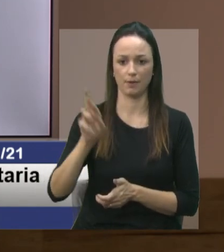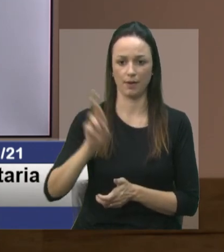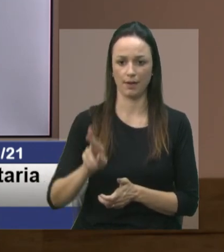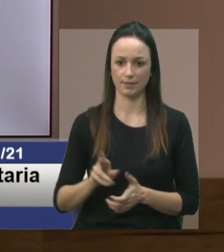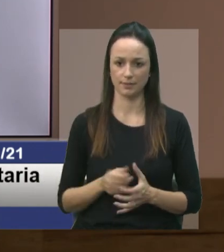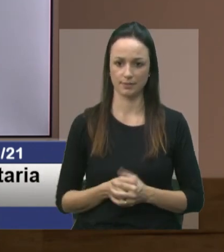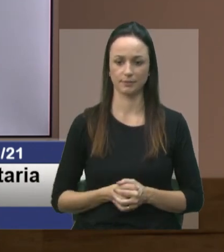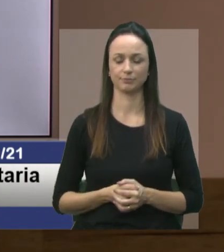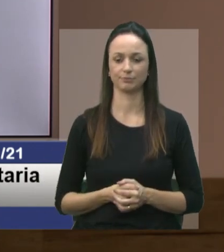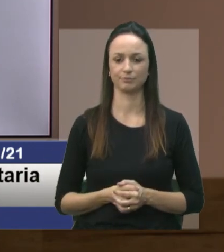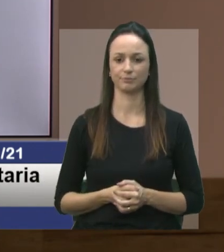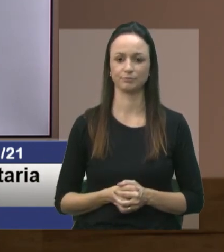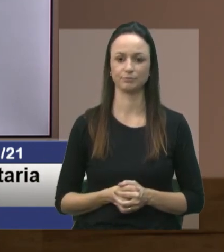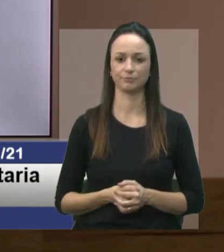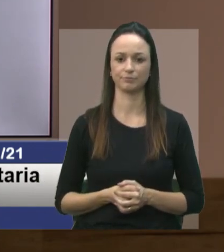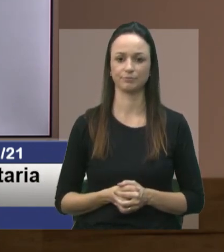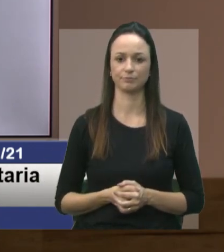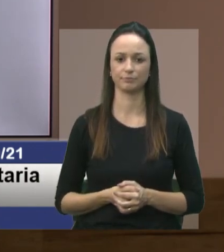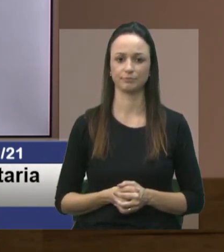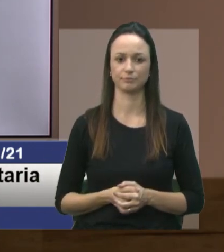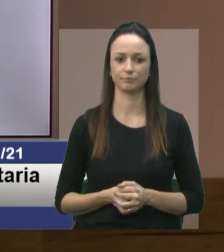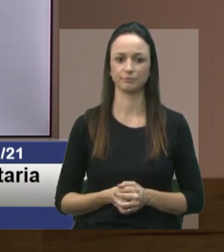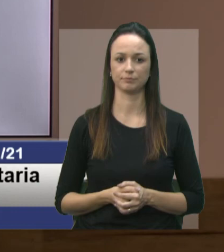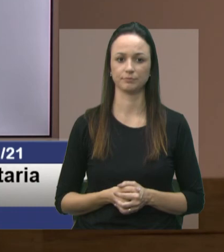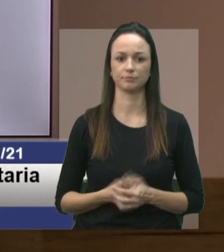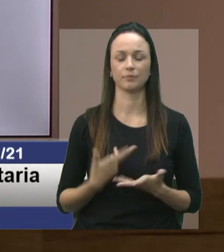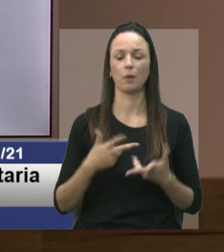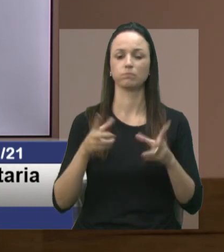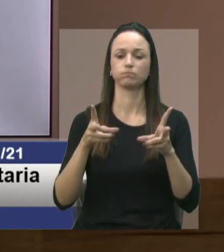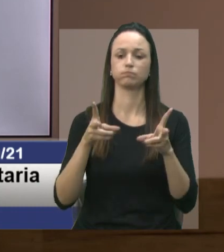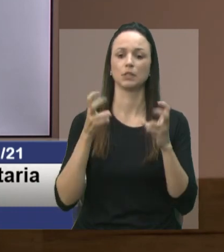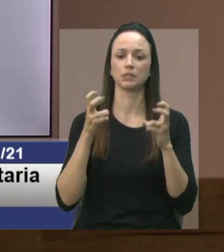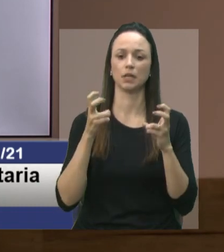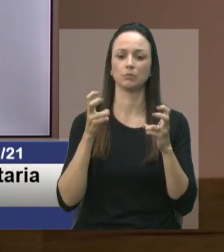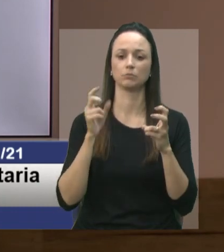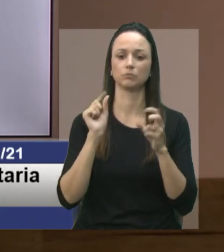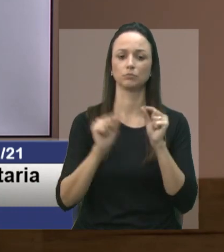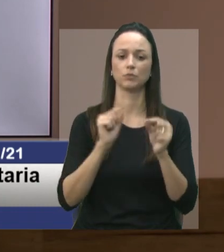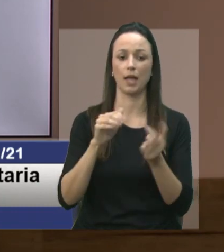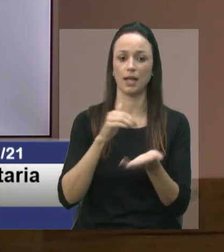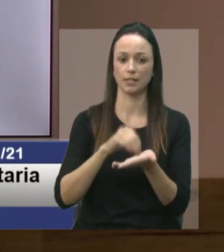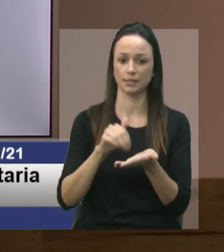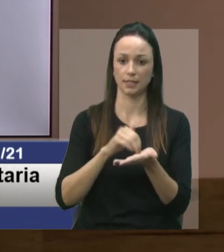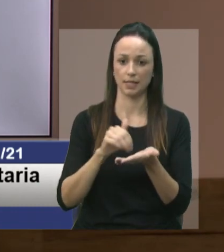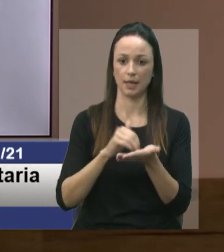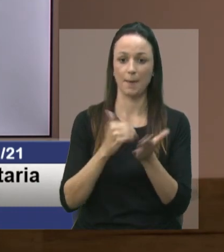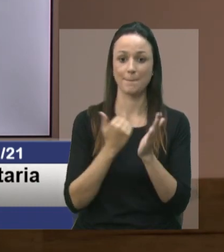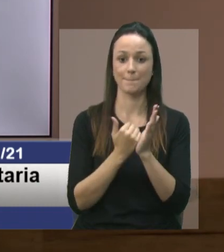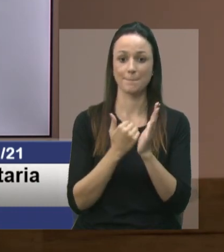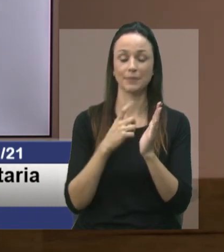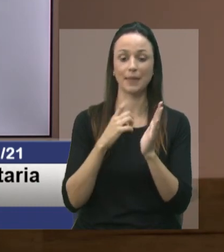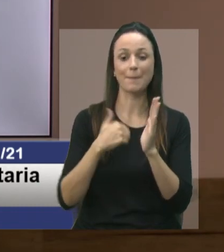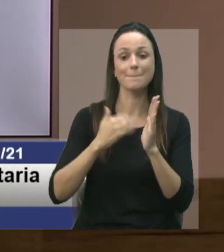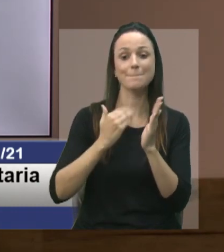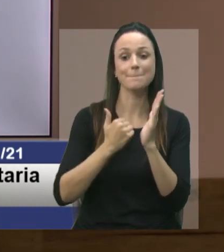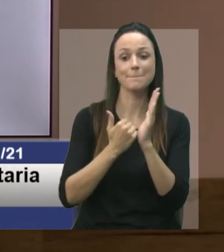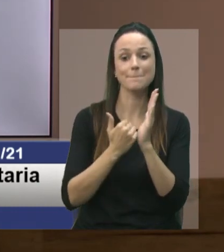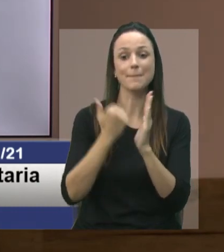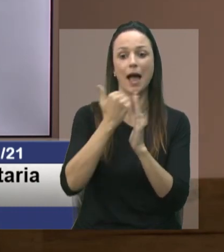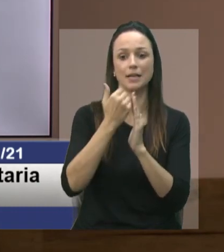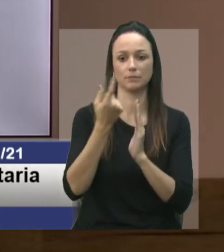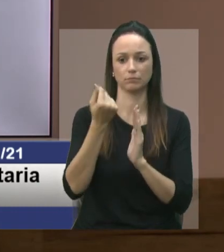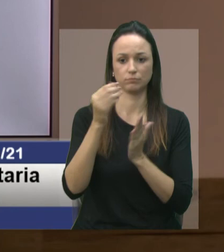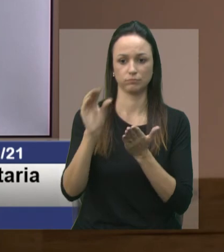R$ 990.000. Que a gente pode perceber que a secretaria com maior orçamento é a Secretaria de